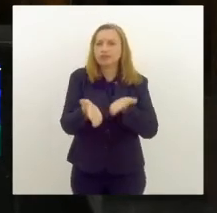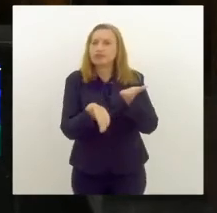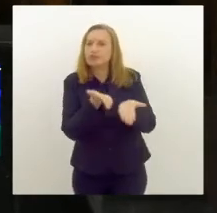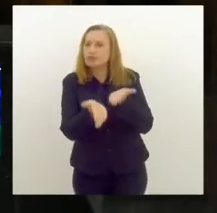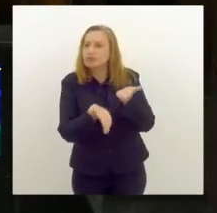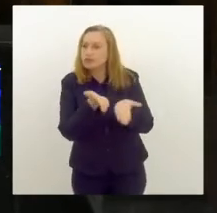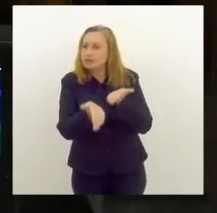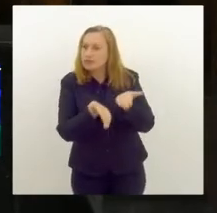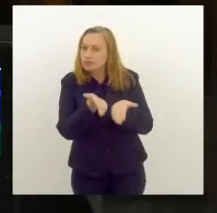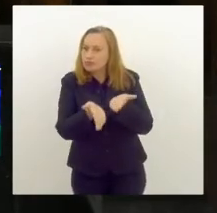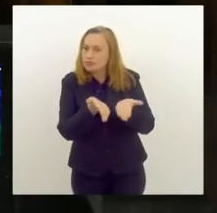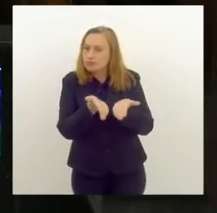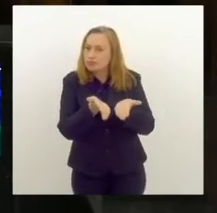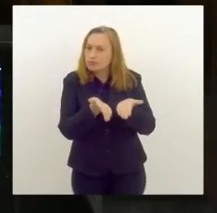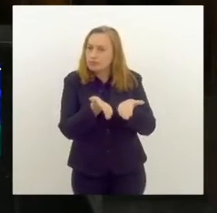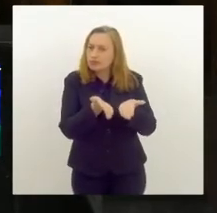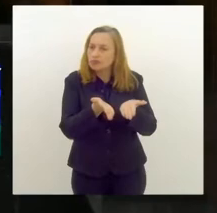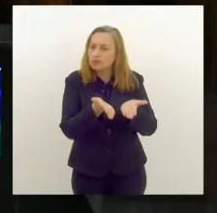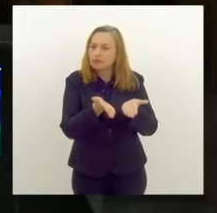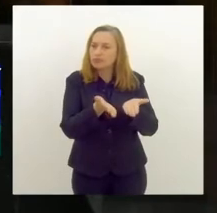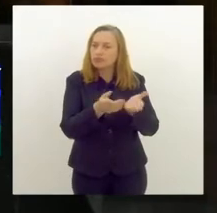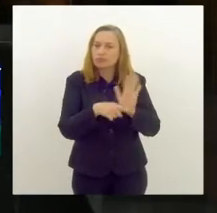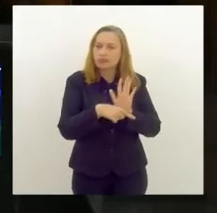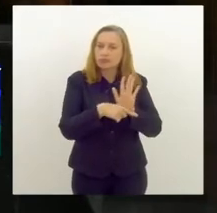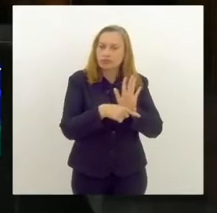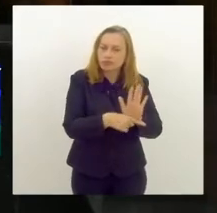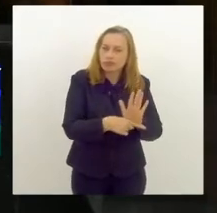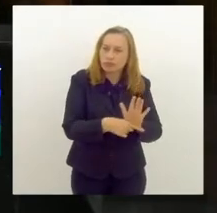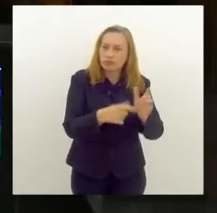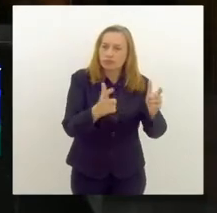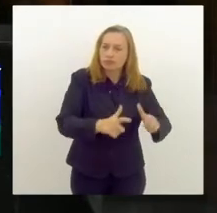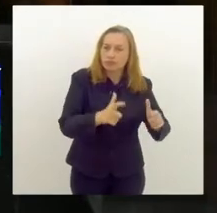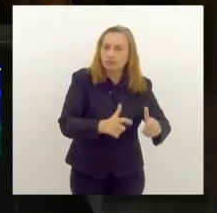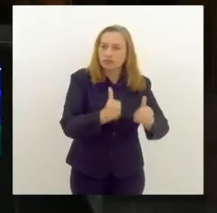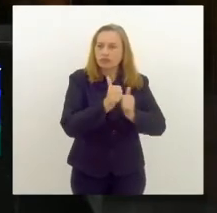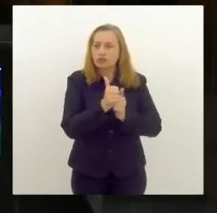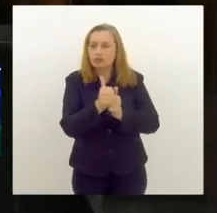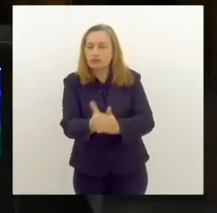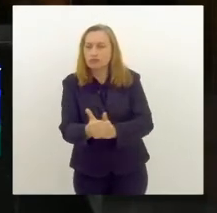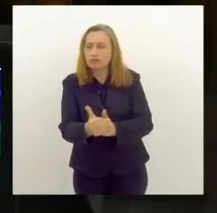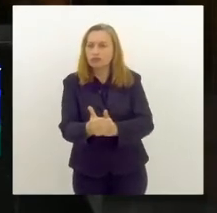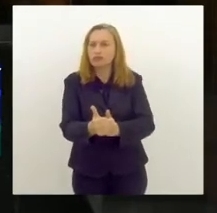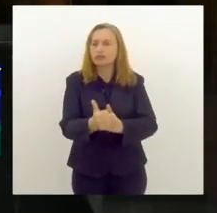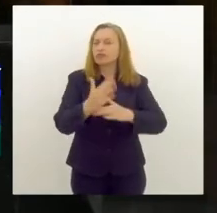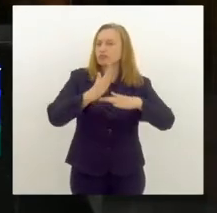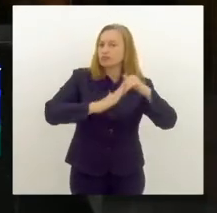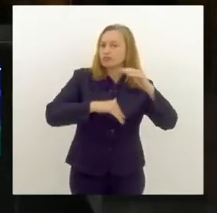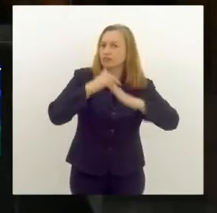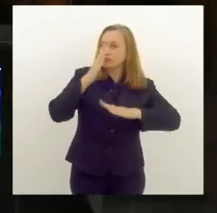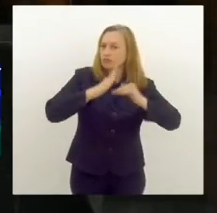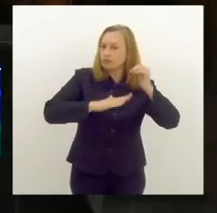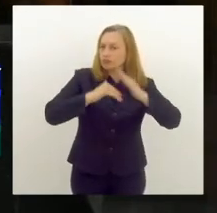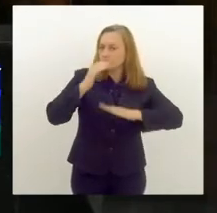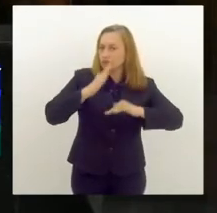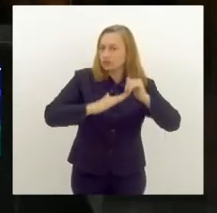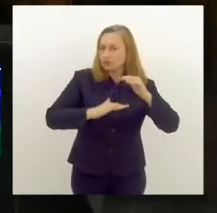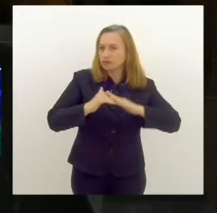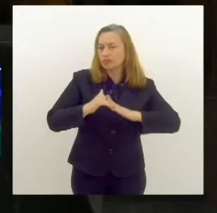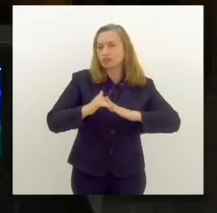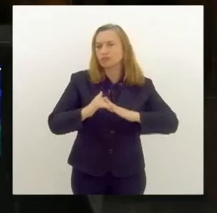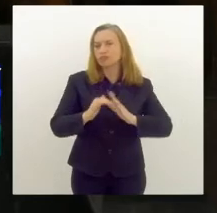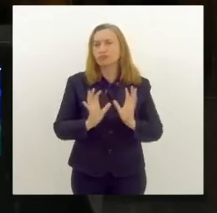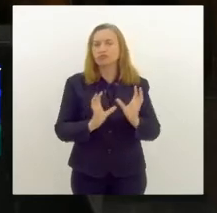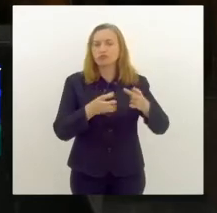cuidado, no atendimento territorializado, no acompanhamento multiprofissional. E o que as